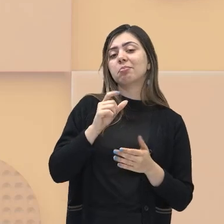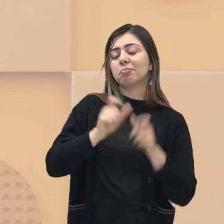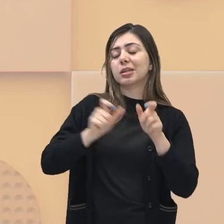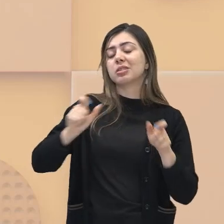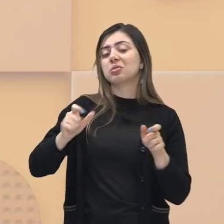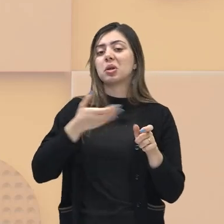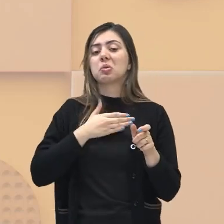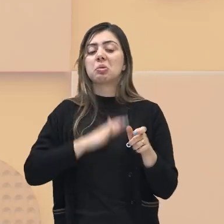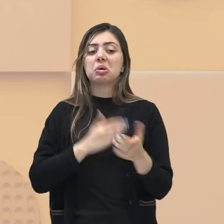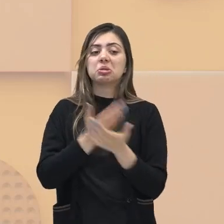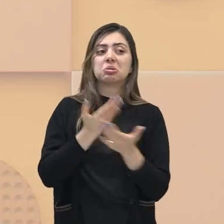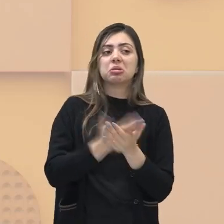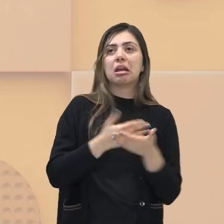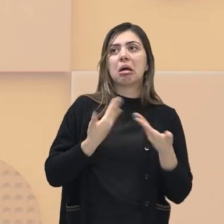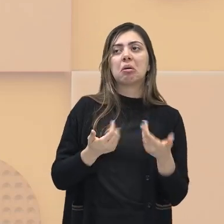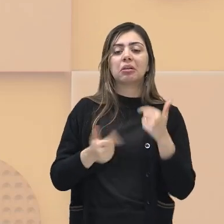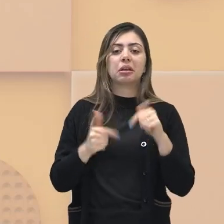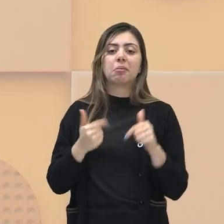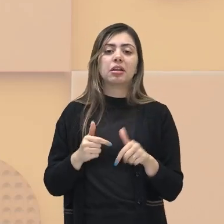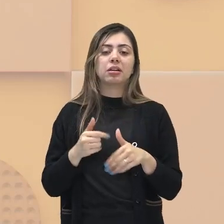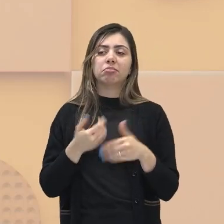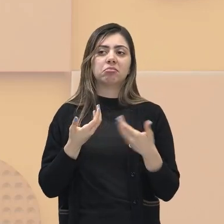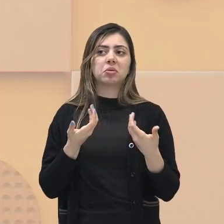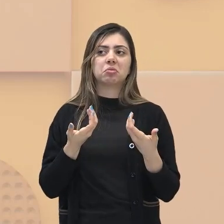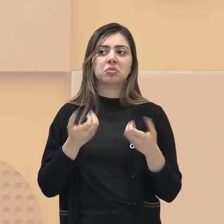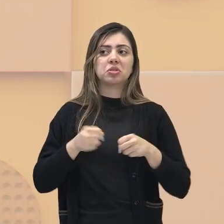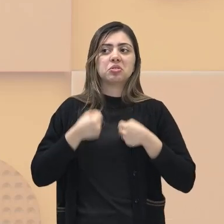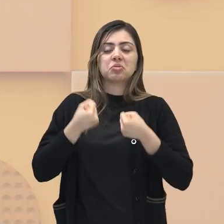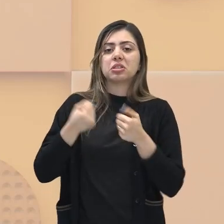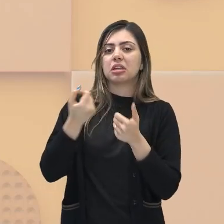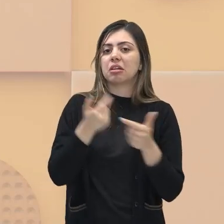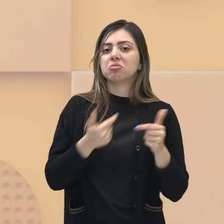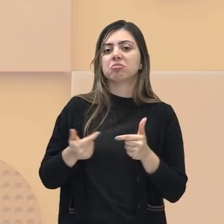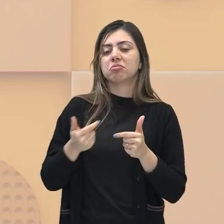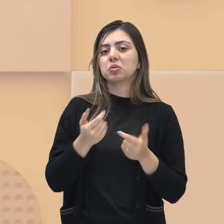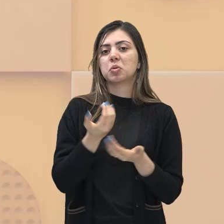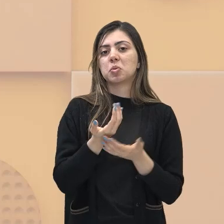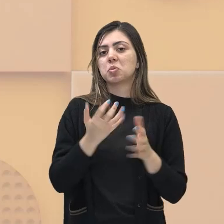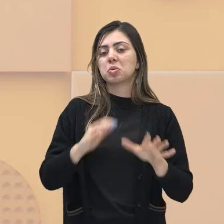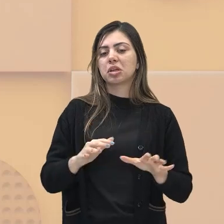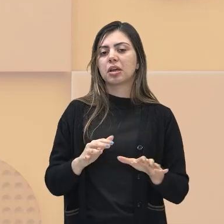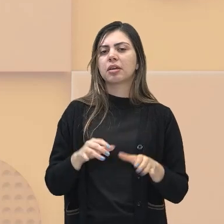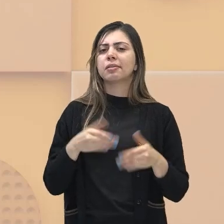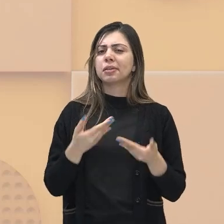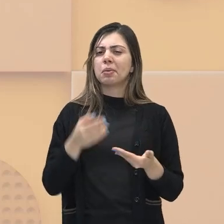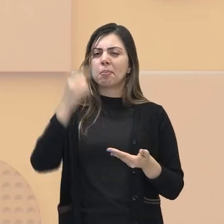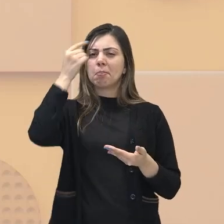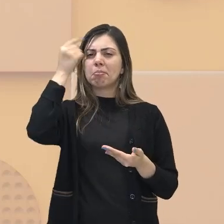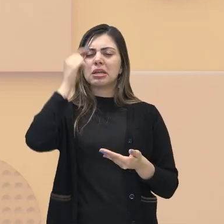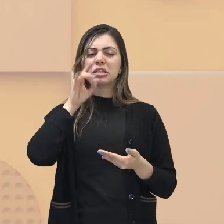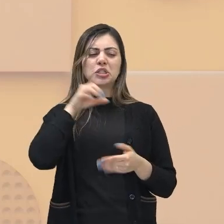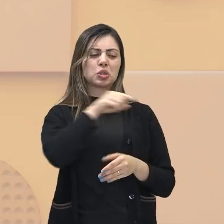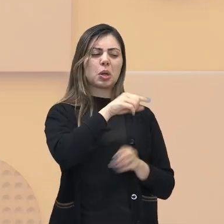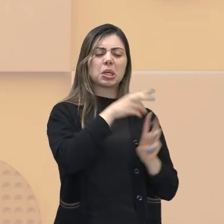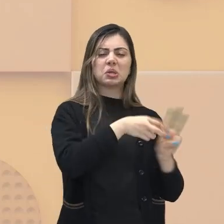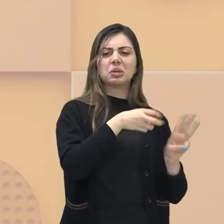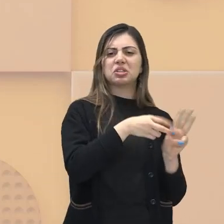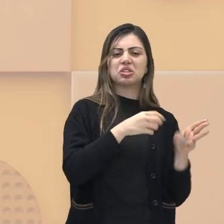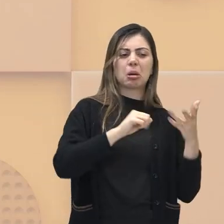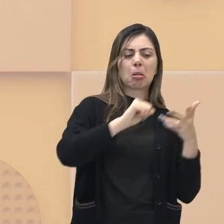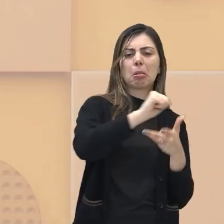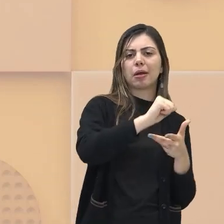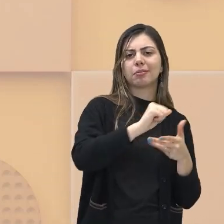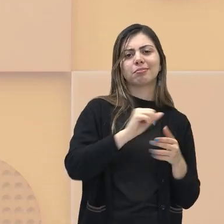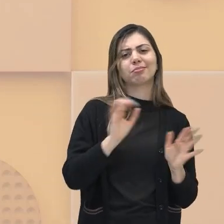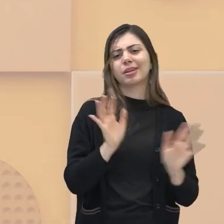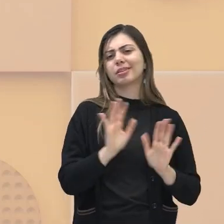gostam de estudar, que não querem fazer muito esforço para nada. Como se apenas o indígena vivesse dessa forma. E não